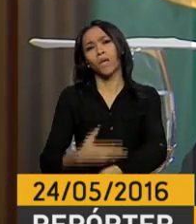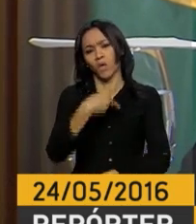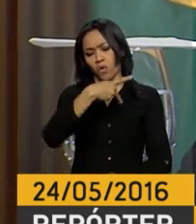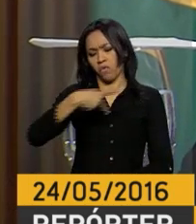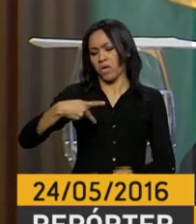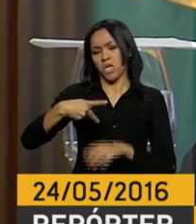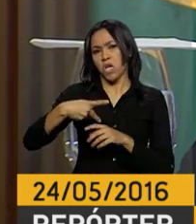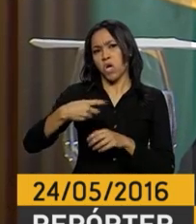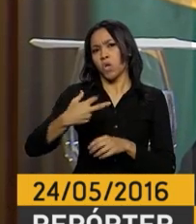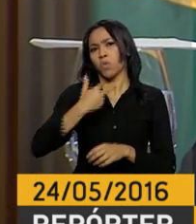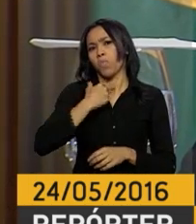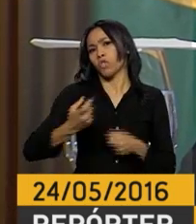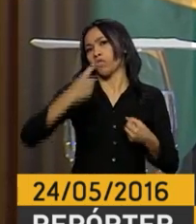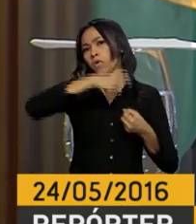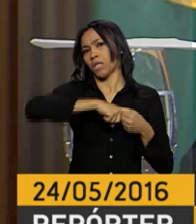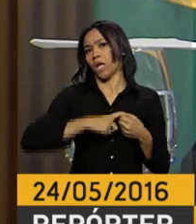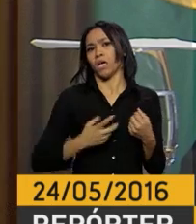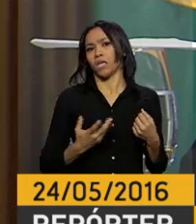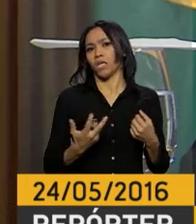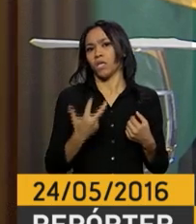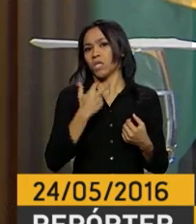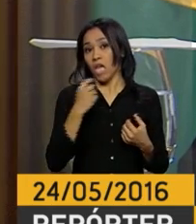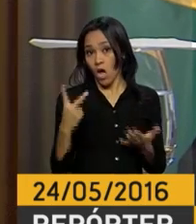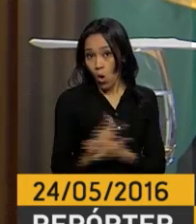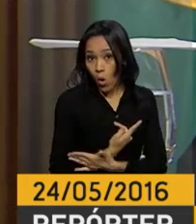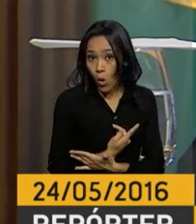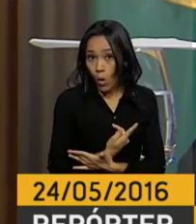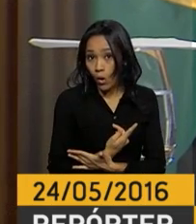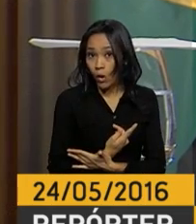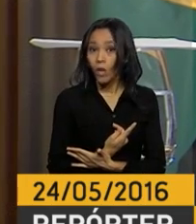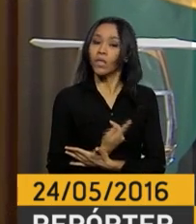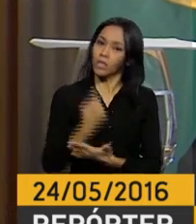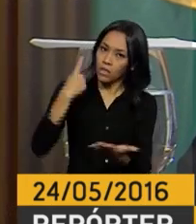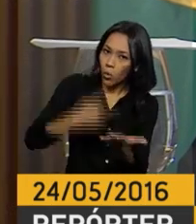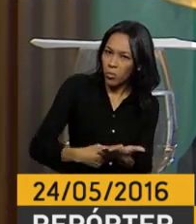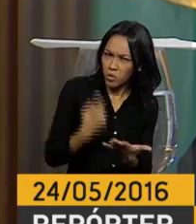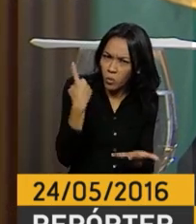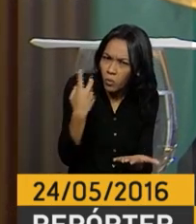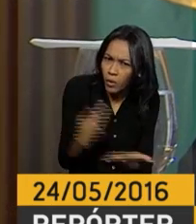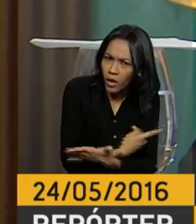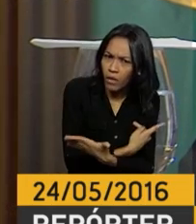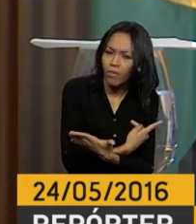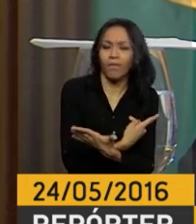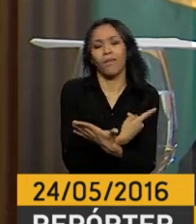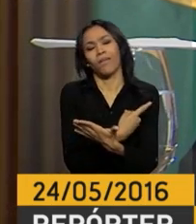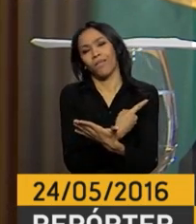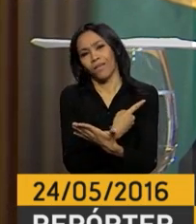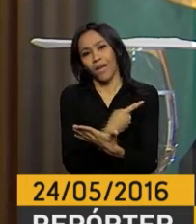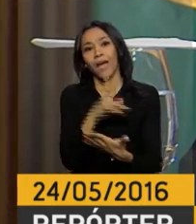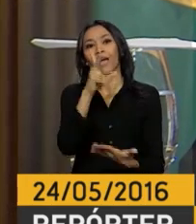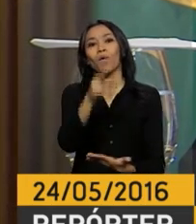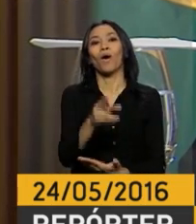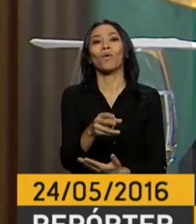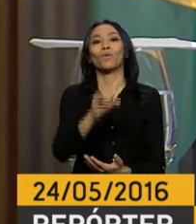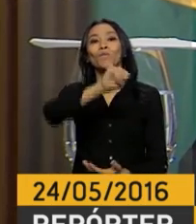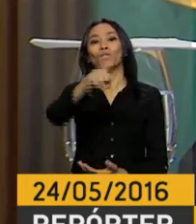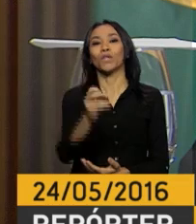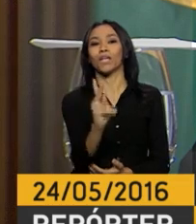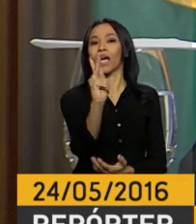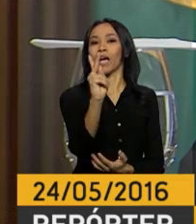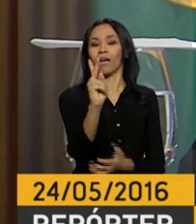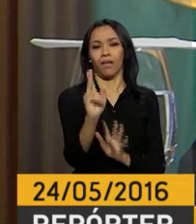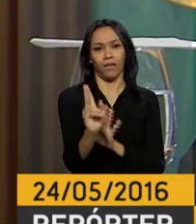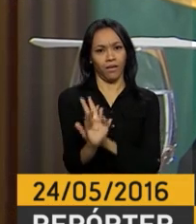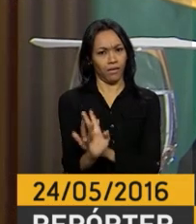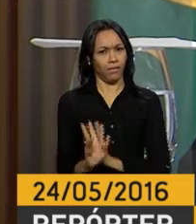pode voltar atrás. Quem está no governo, se errou, tem que ter compromisso com o erro. Nós somos como o JK, nós não temos compromisso com o